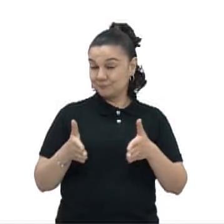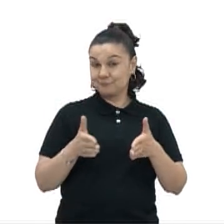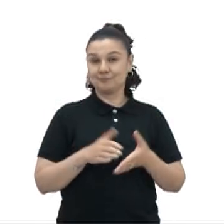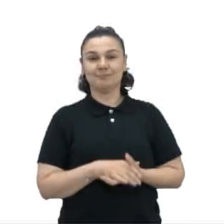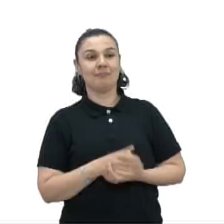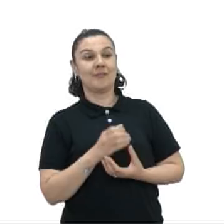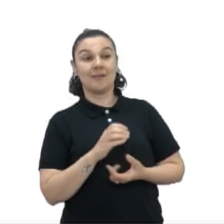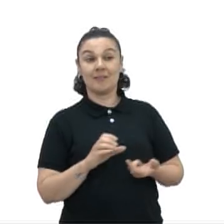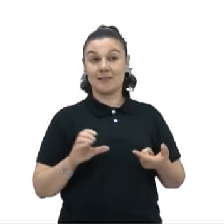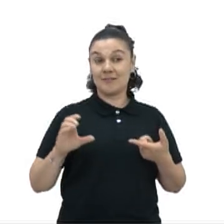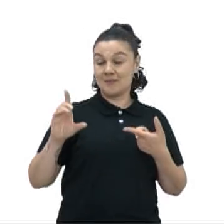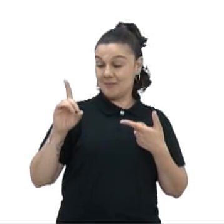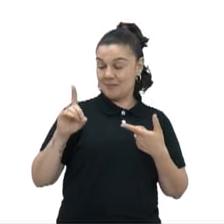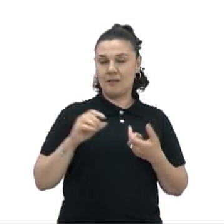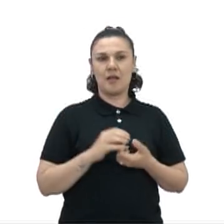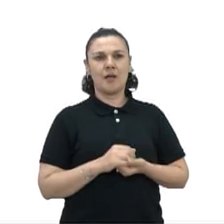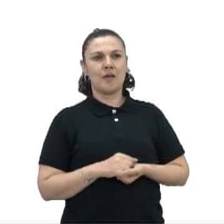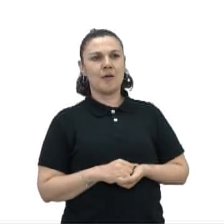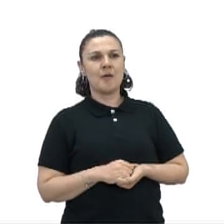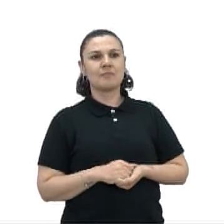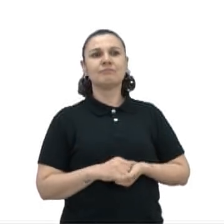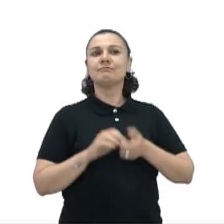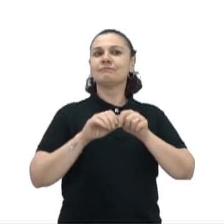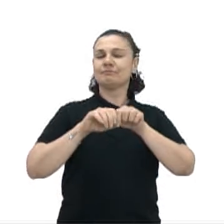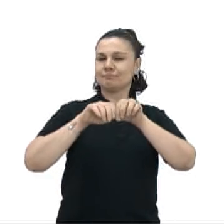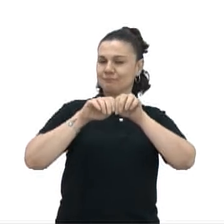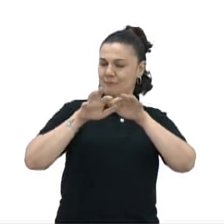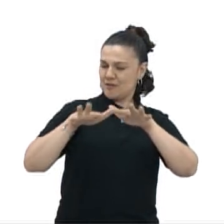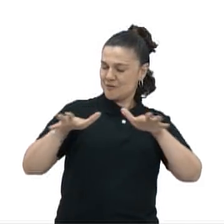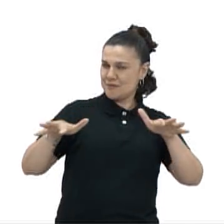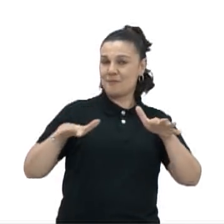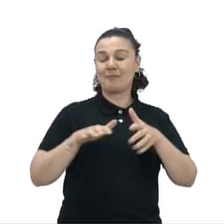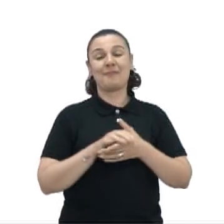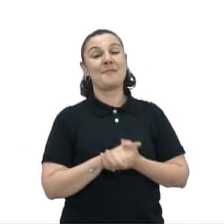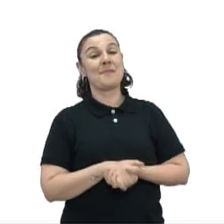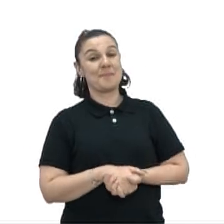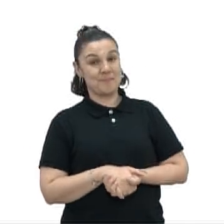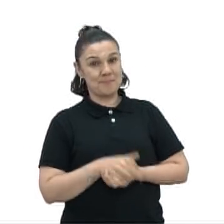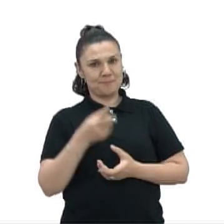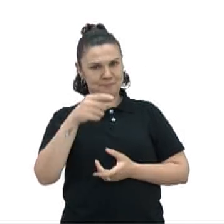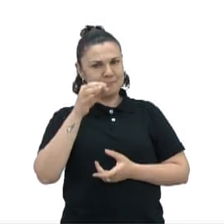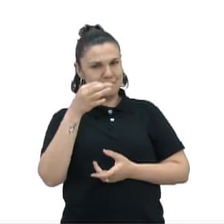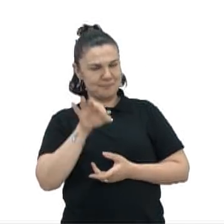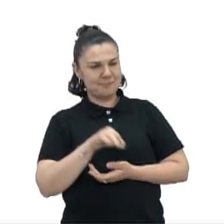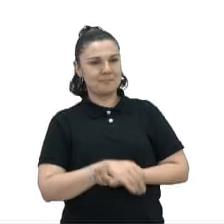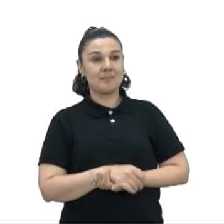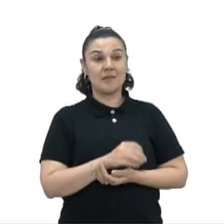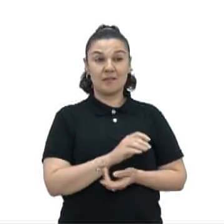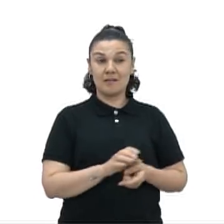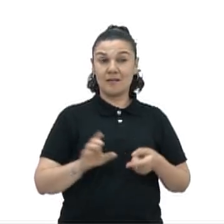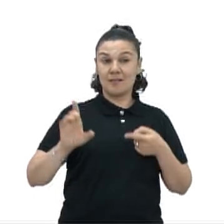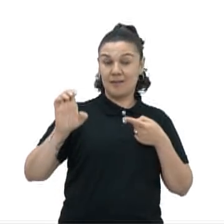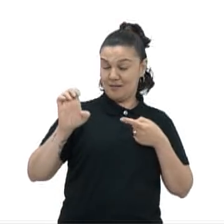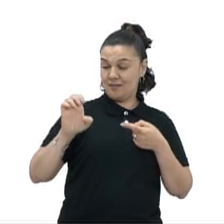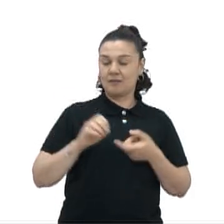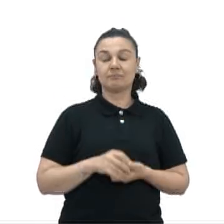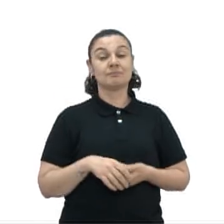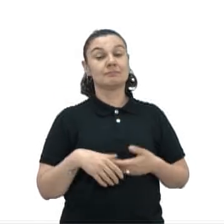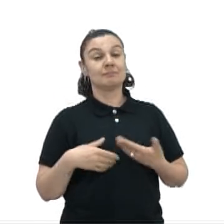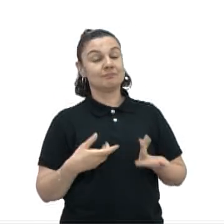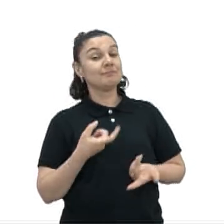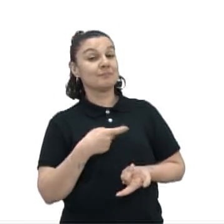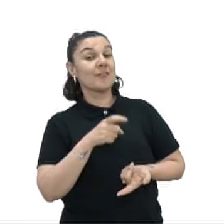os rios. Letra D, erosão marinha. Agentes, mares e oceanos. E letra E,